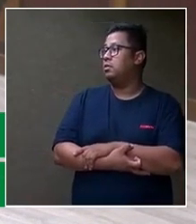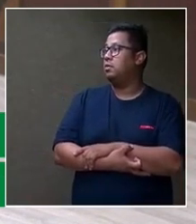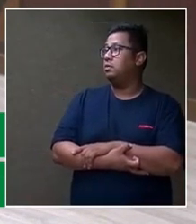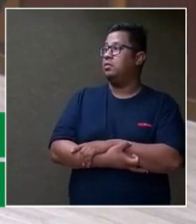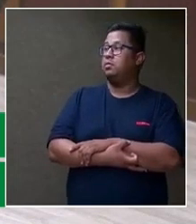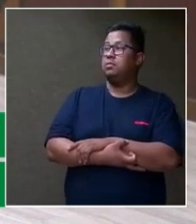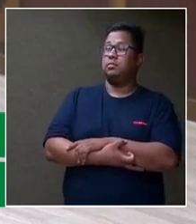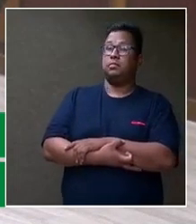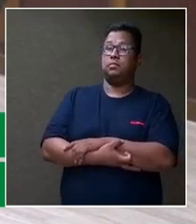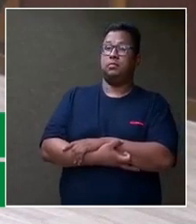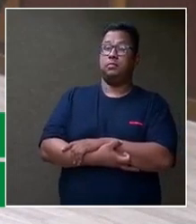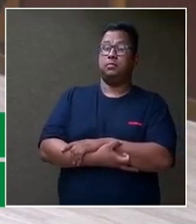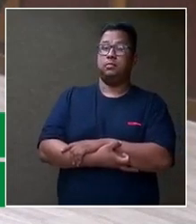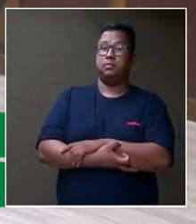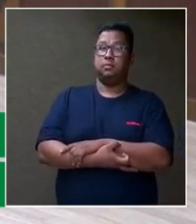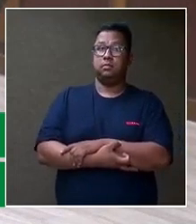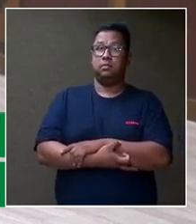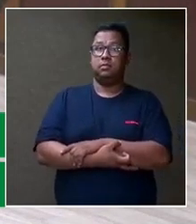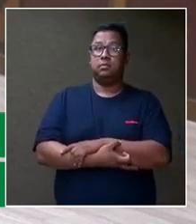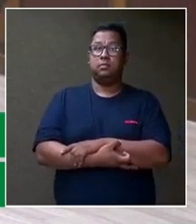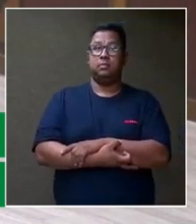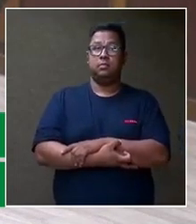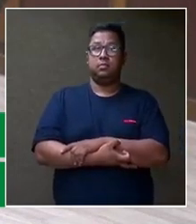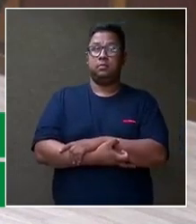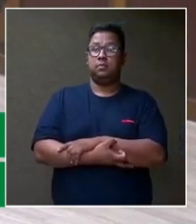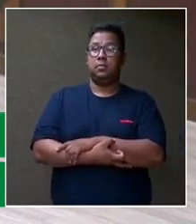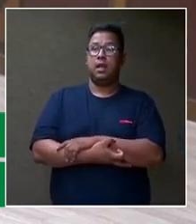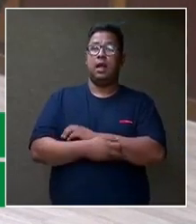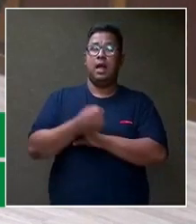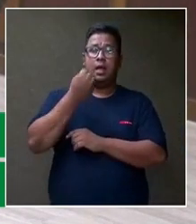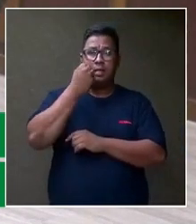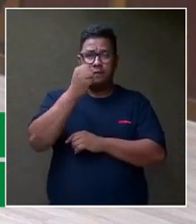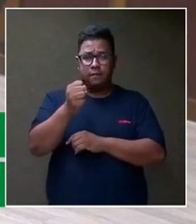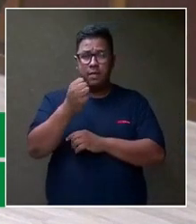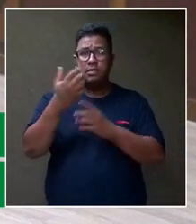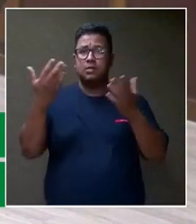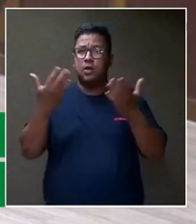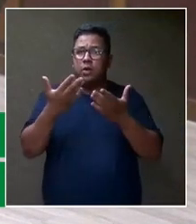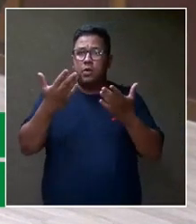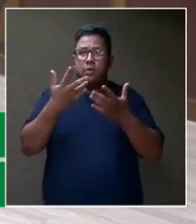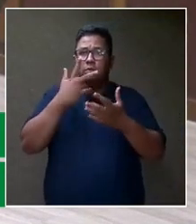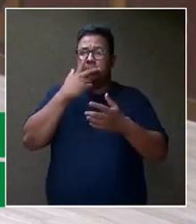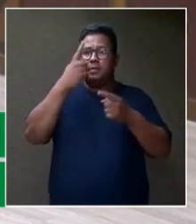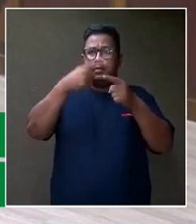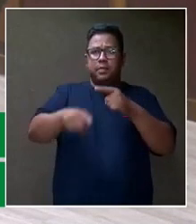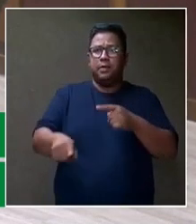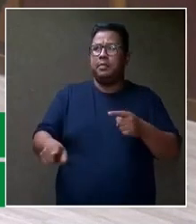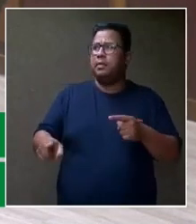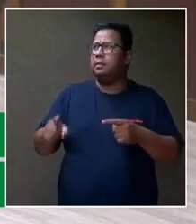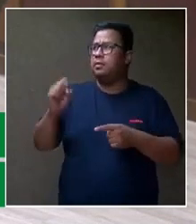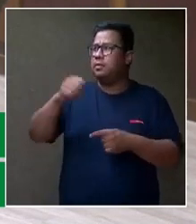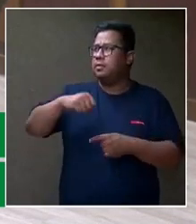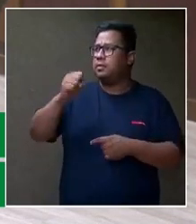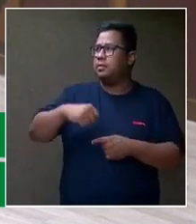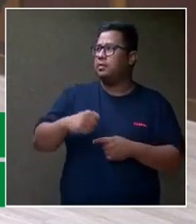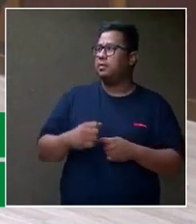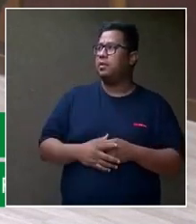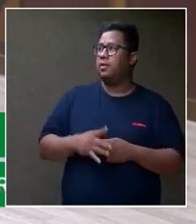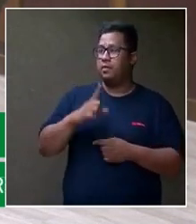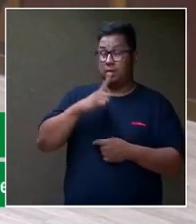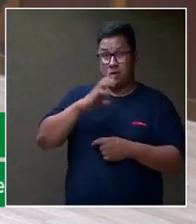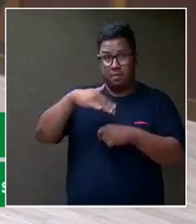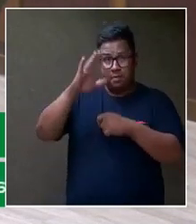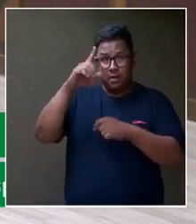senhora não deixa. Para entender. A defesa está sendo cerceada hoje, excelência. Não, doutor, tá, não está. Excelência. O senhor tem